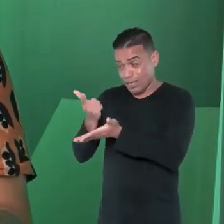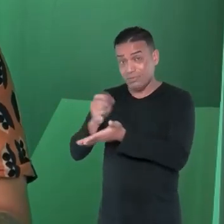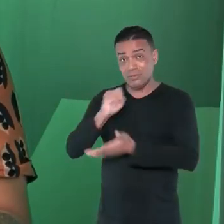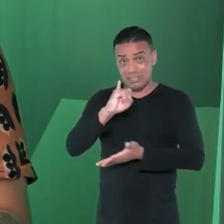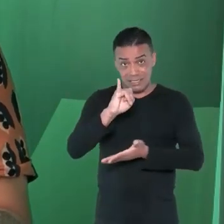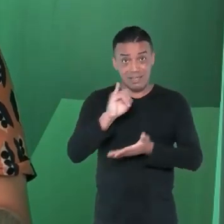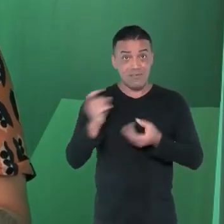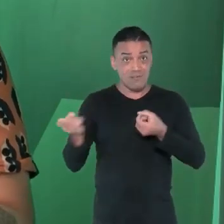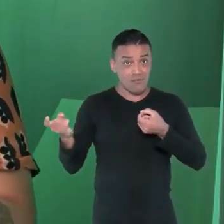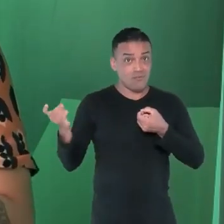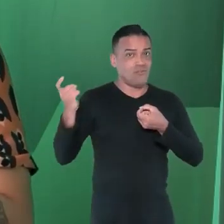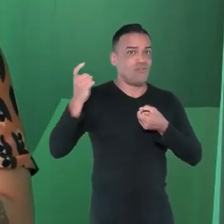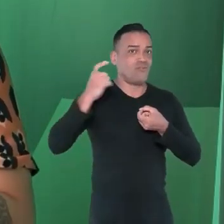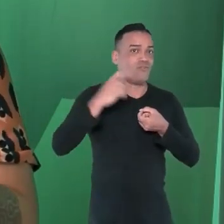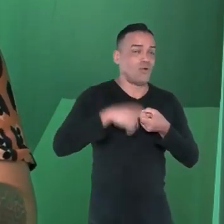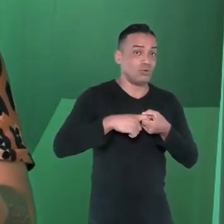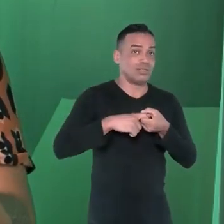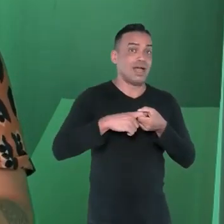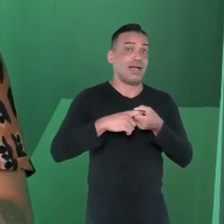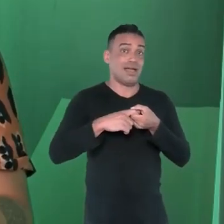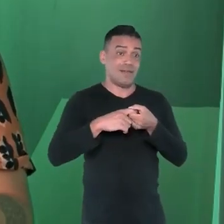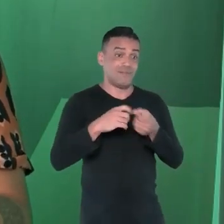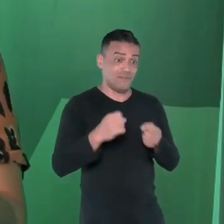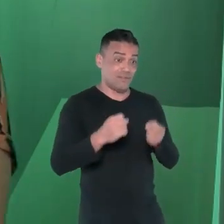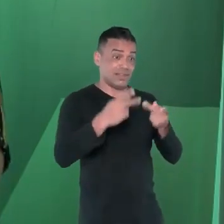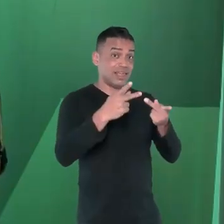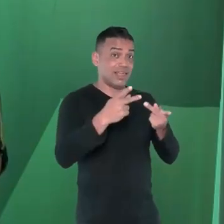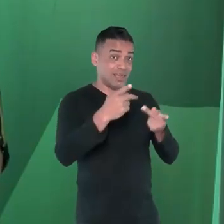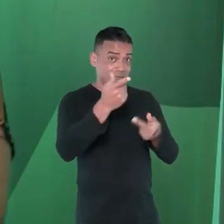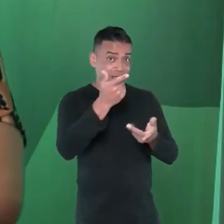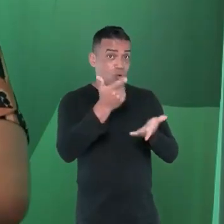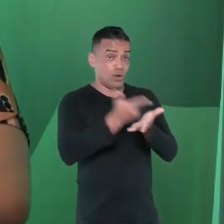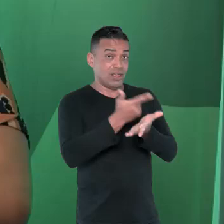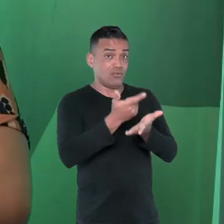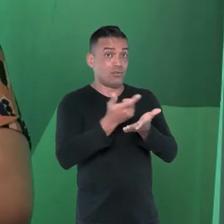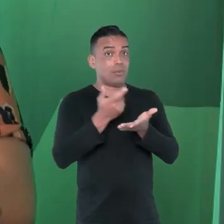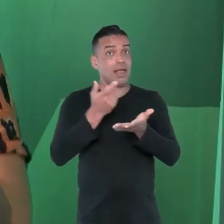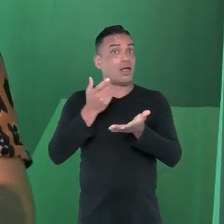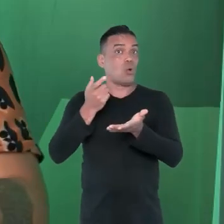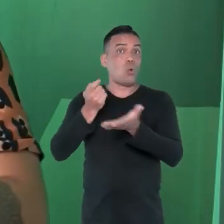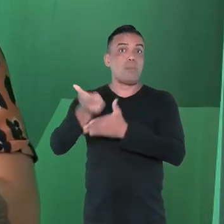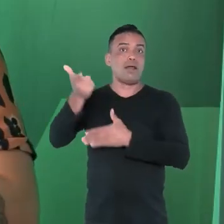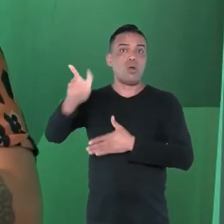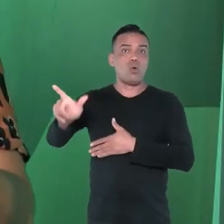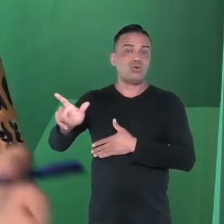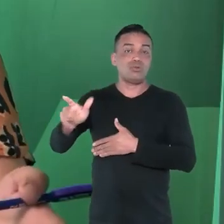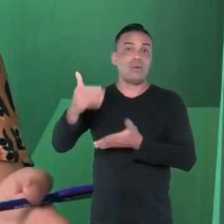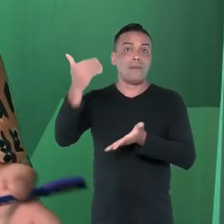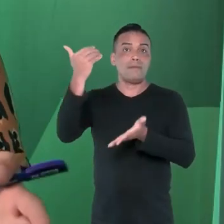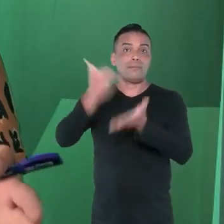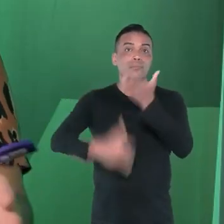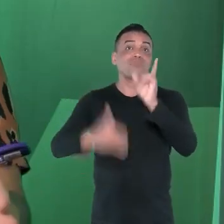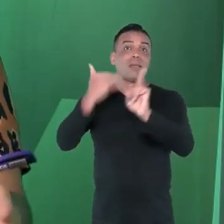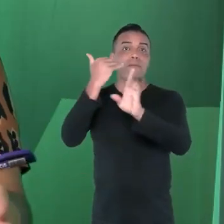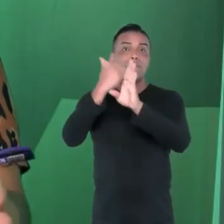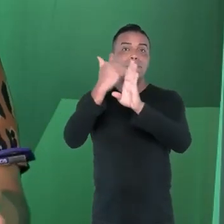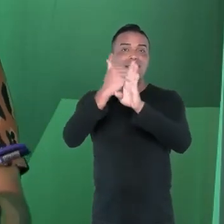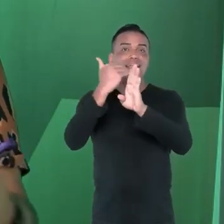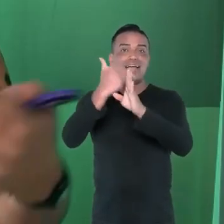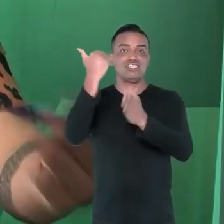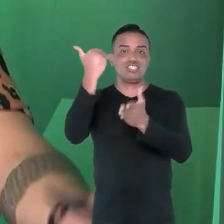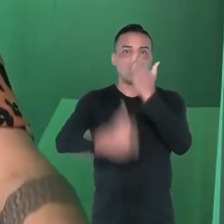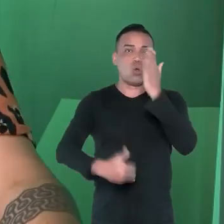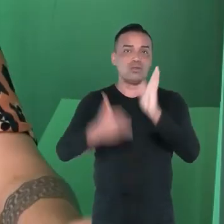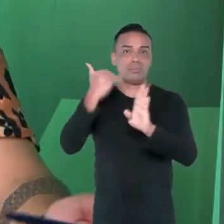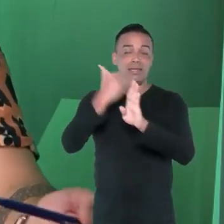você quiser voltar e devolver o livro para pegar outro, você teria metade do valor em